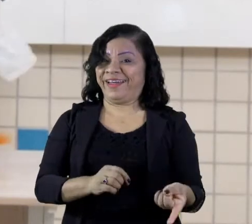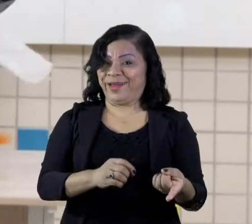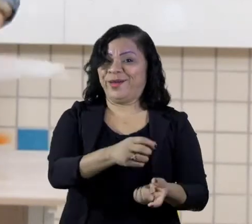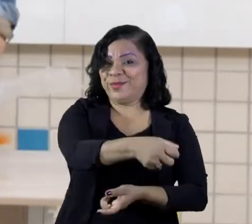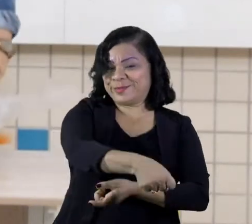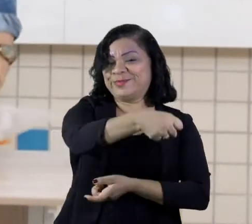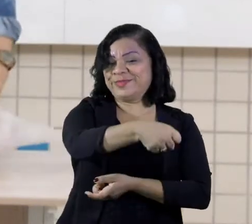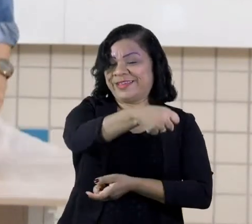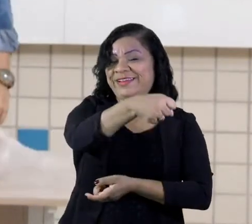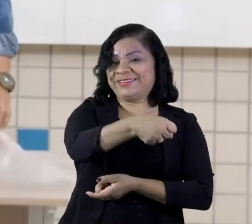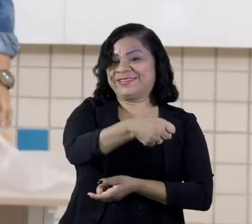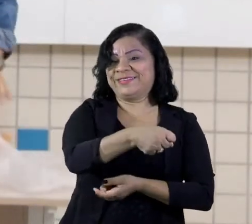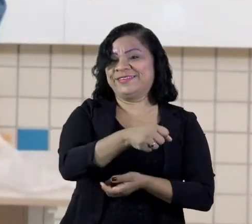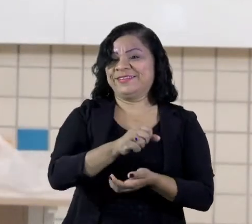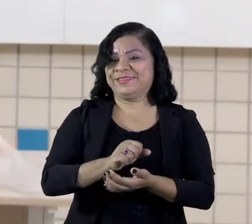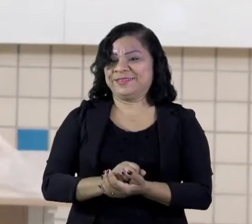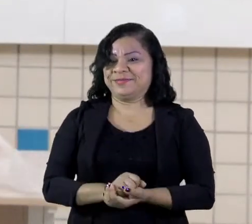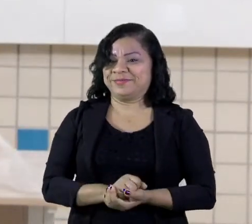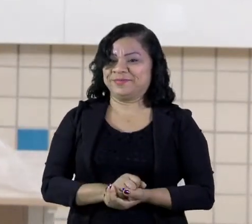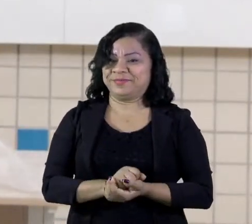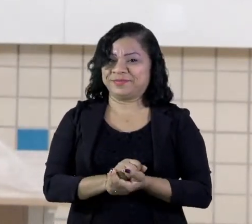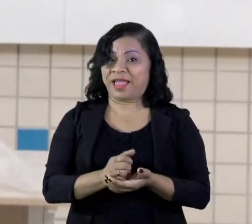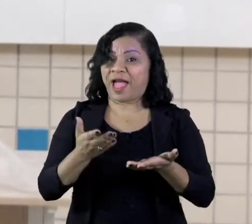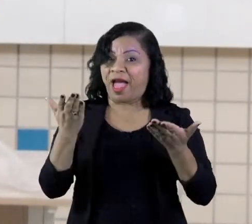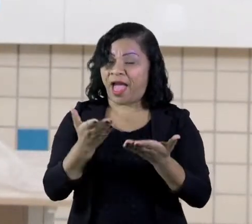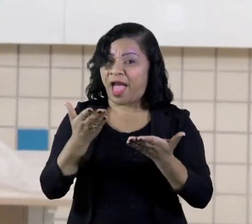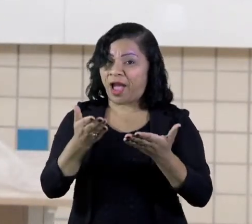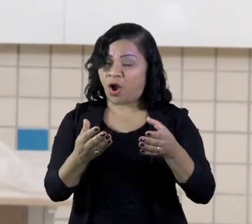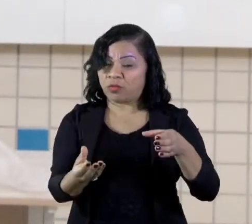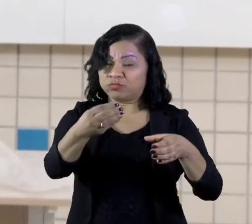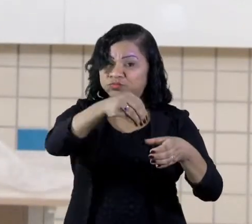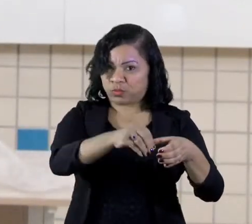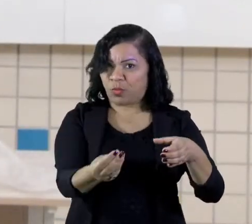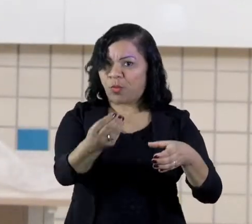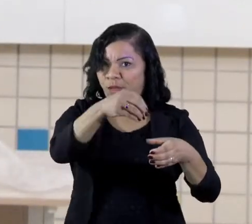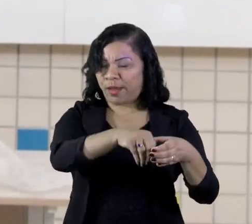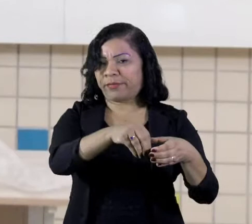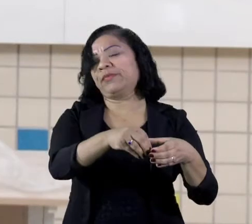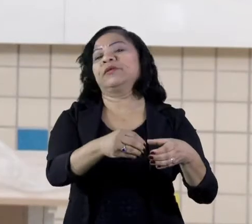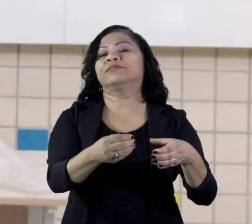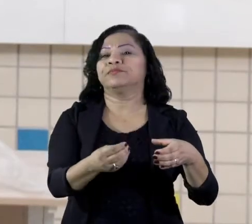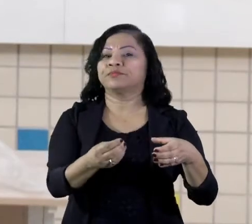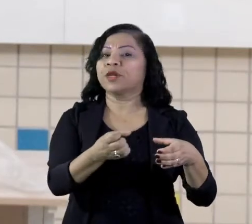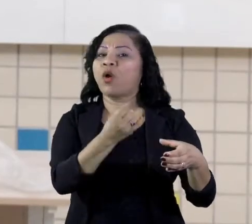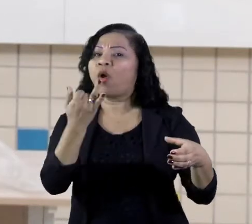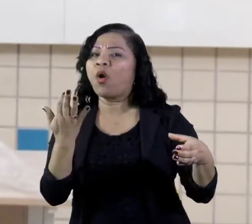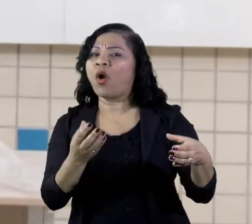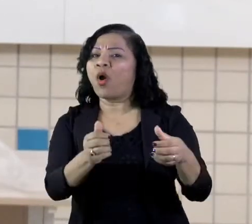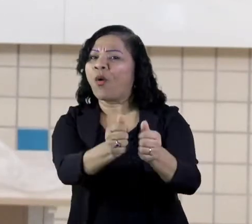outro saco, e agora eu vou colocar algumas bolinhas dentro desse saco. Contem comigo, olha lá.